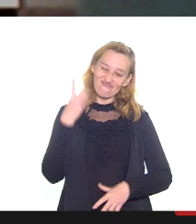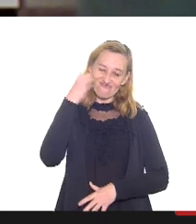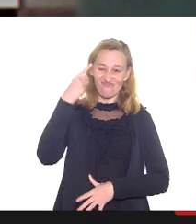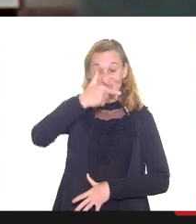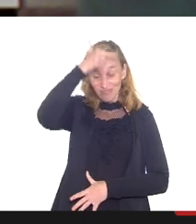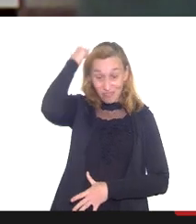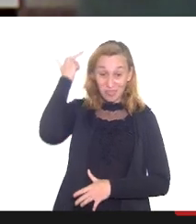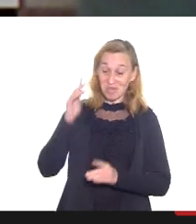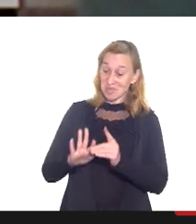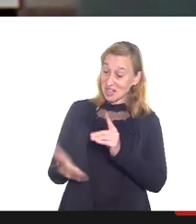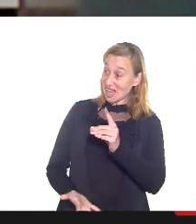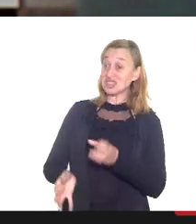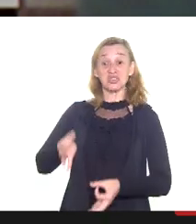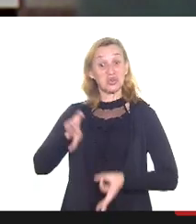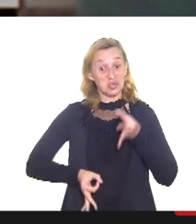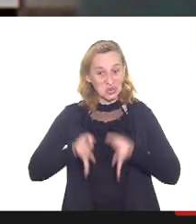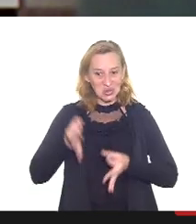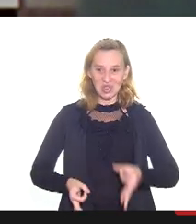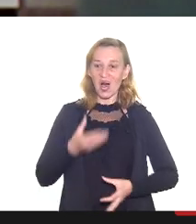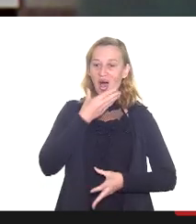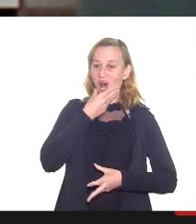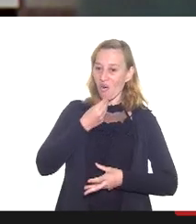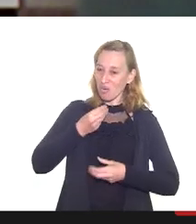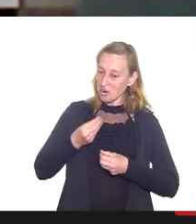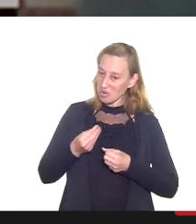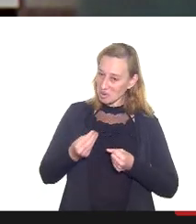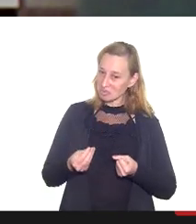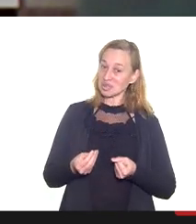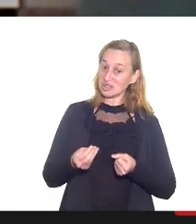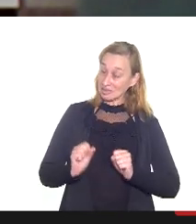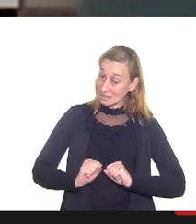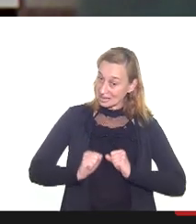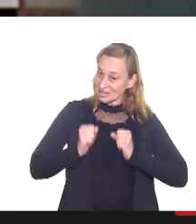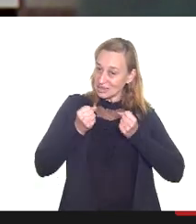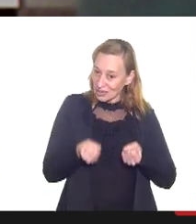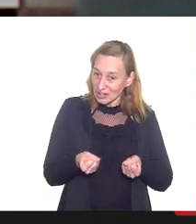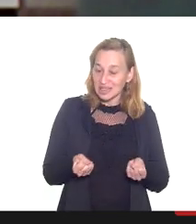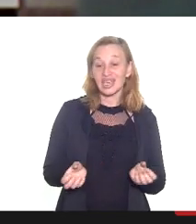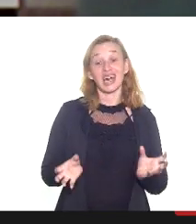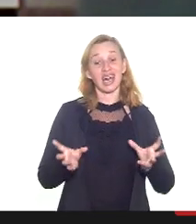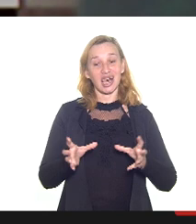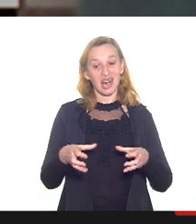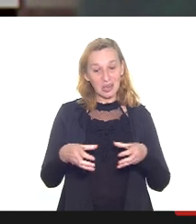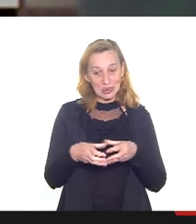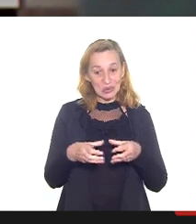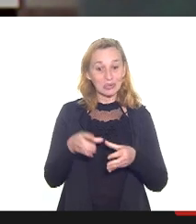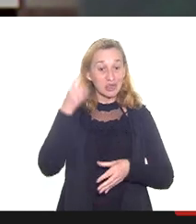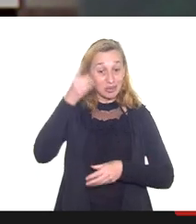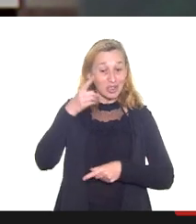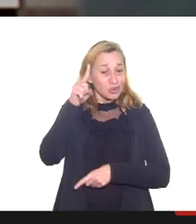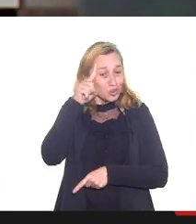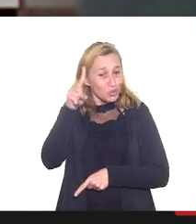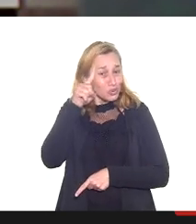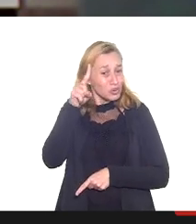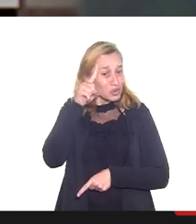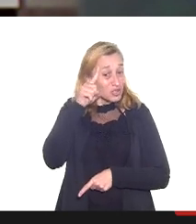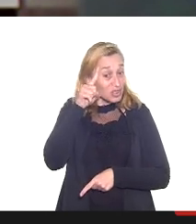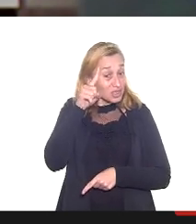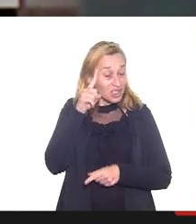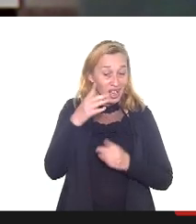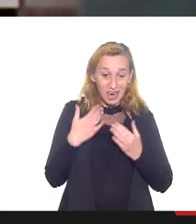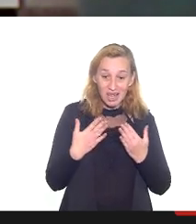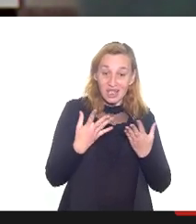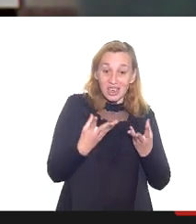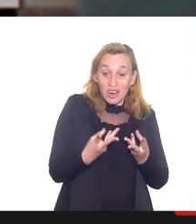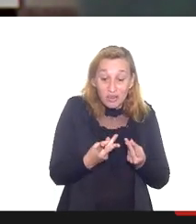Uma justa homenagem a um homem que é dedicado integralmente a esse parlamento, que se dedica no dia a dia, apreciando todas